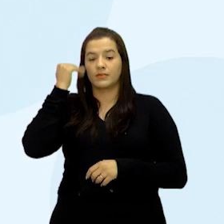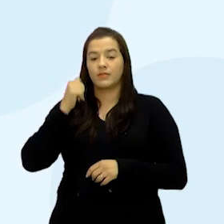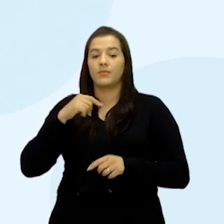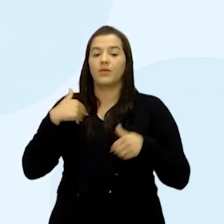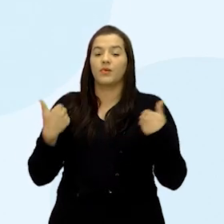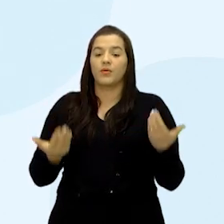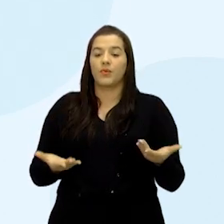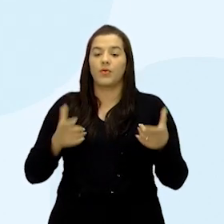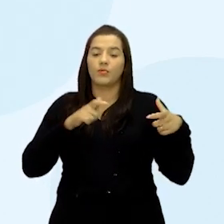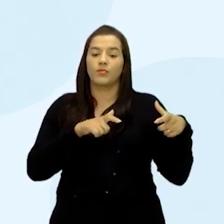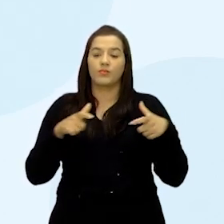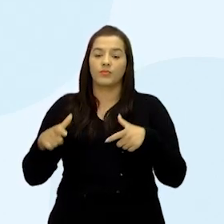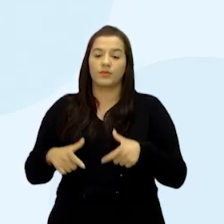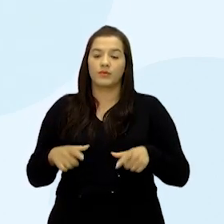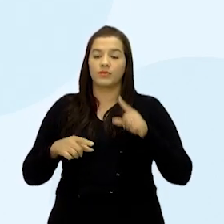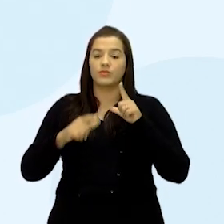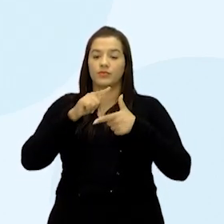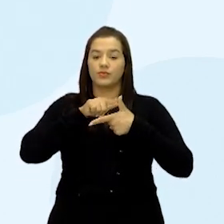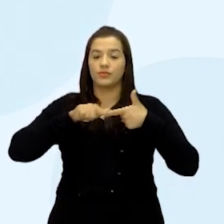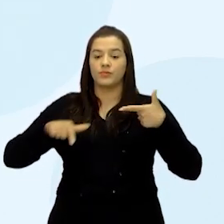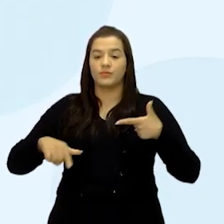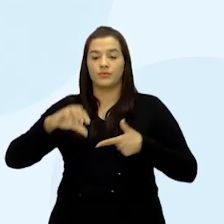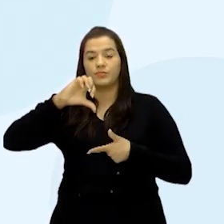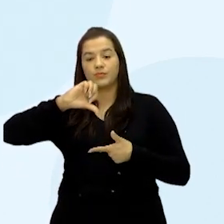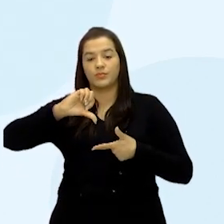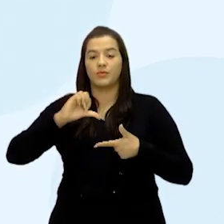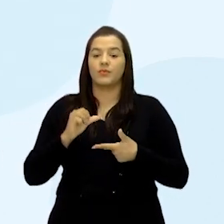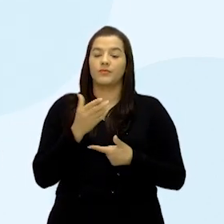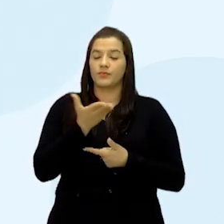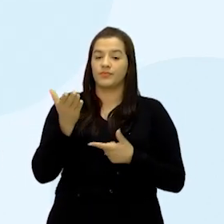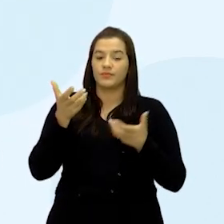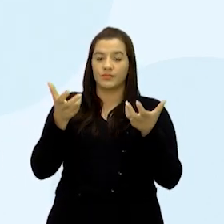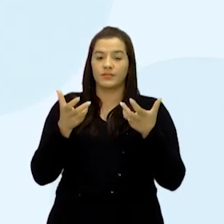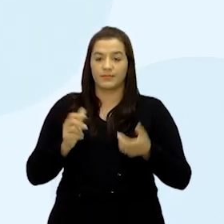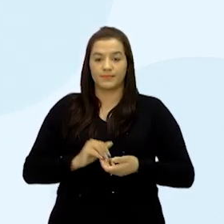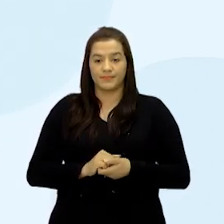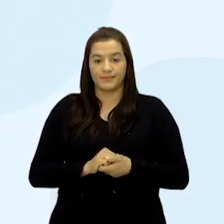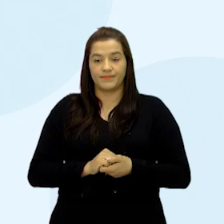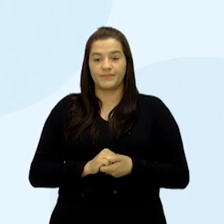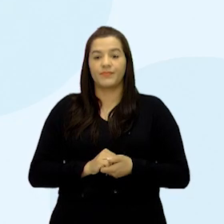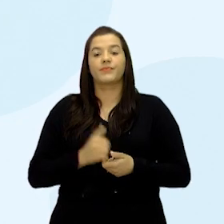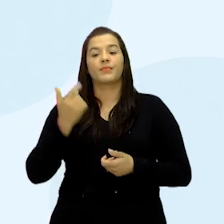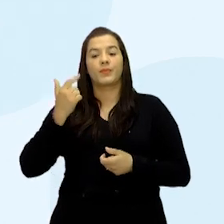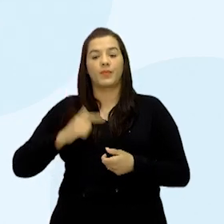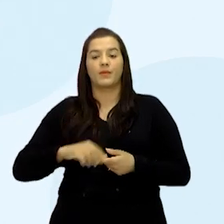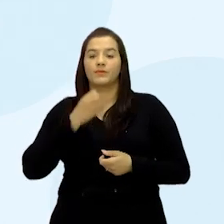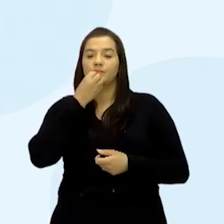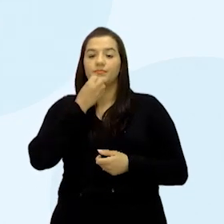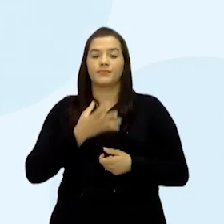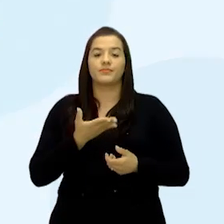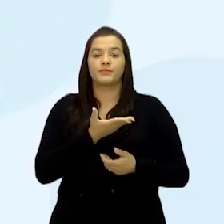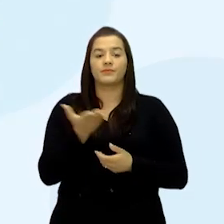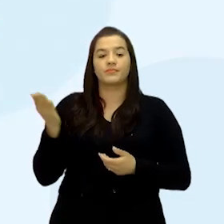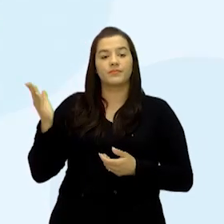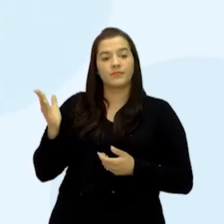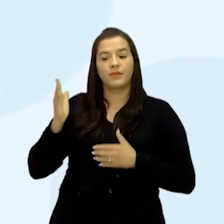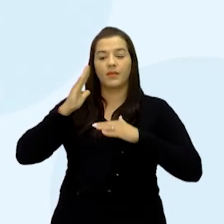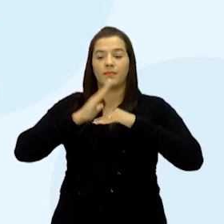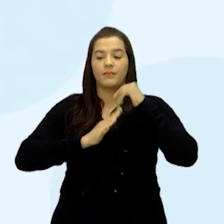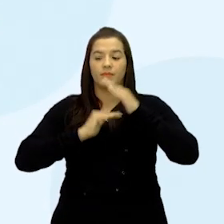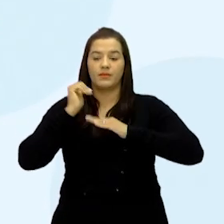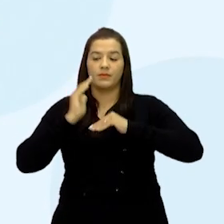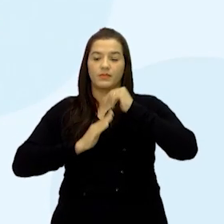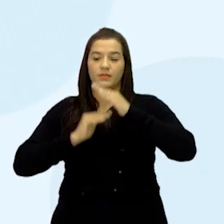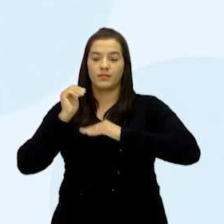qual é a posição, você divide por 9 o termo que você quer. Exatamente. Muito certo, bom. Tony? Perfeito. Muito bem, gente. Ó, eu vou deixar também a habilidade de vocês,